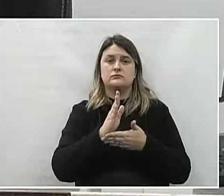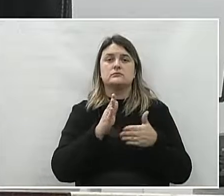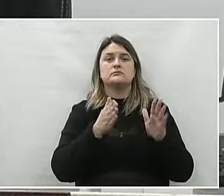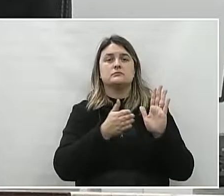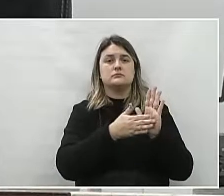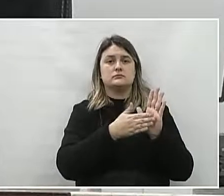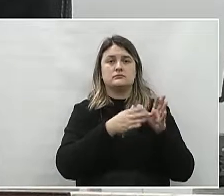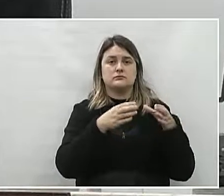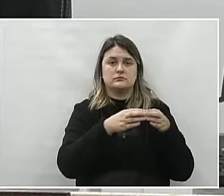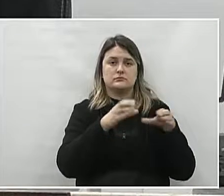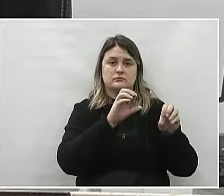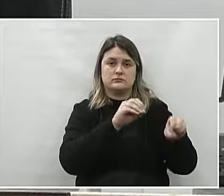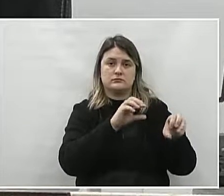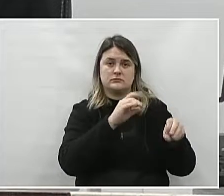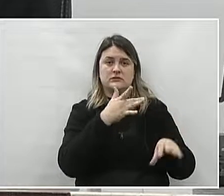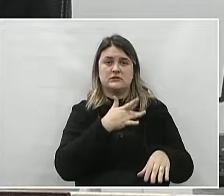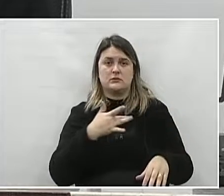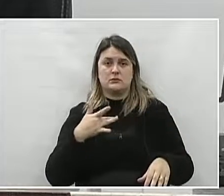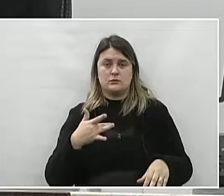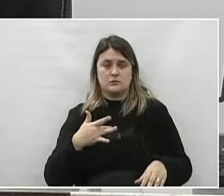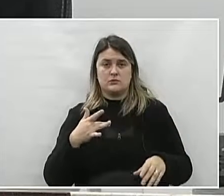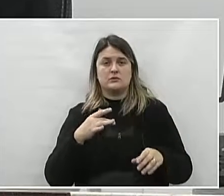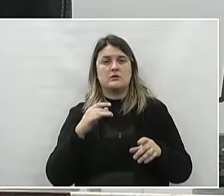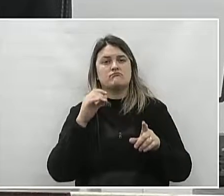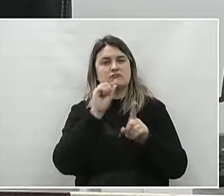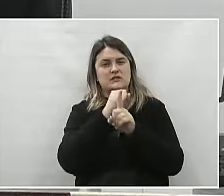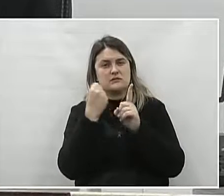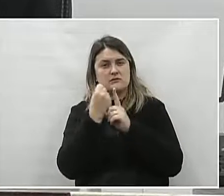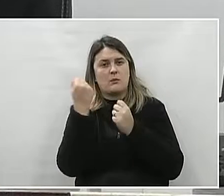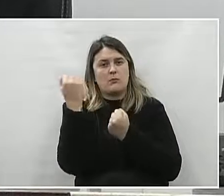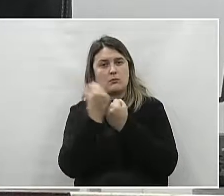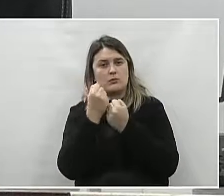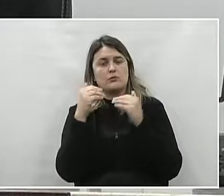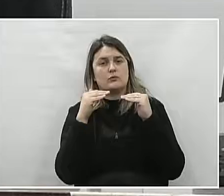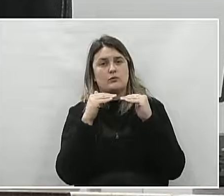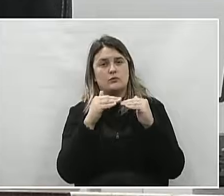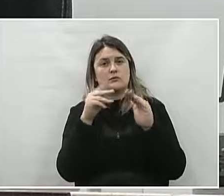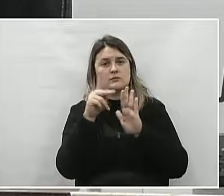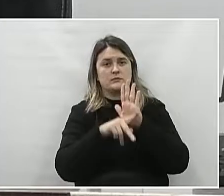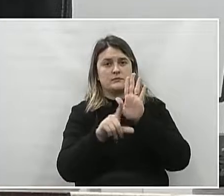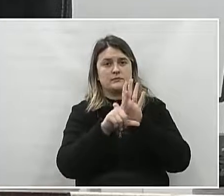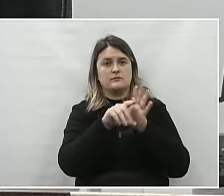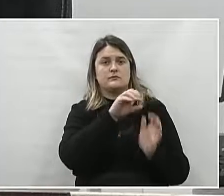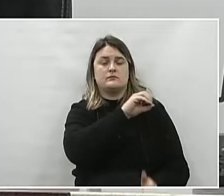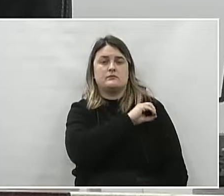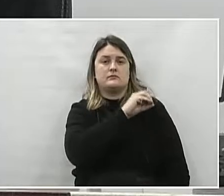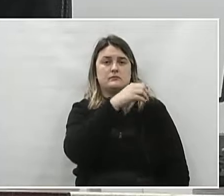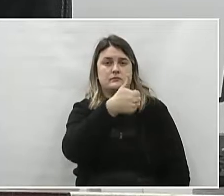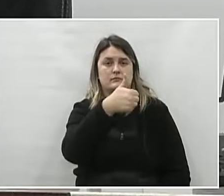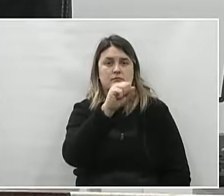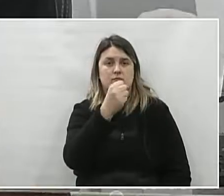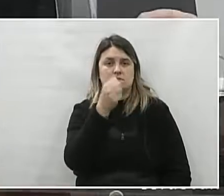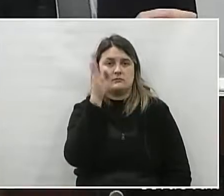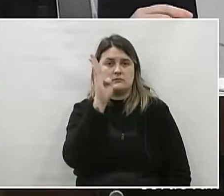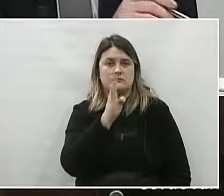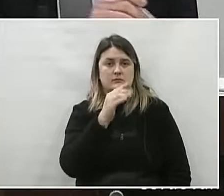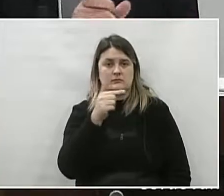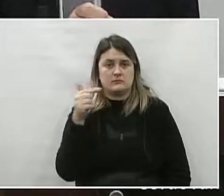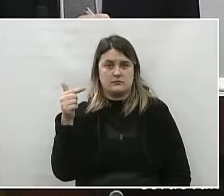fundamentado da Comissão de Educação, Saúde e Assistência. Favorável ao projeto de lei ordinária número 18 de 2022.